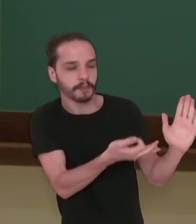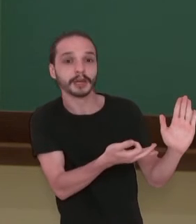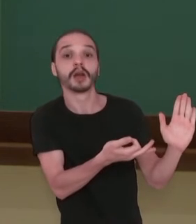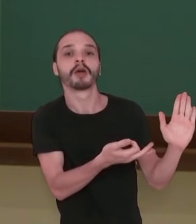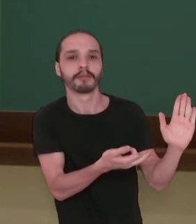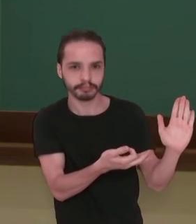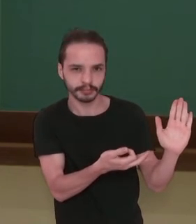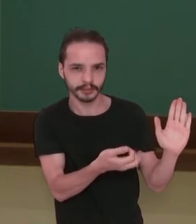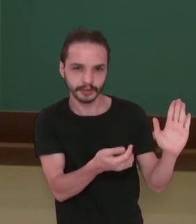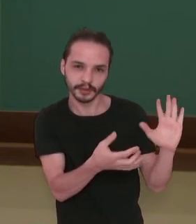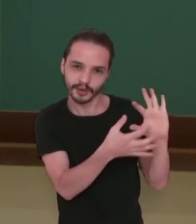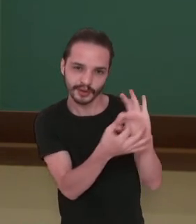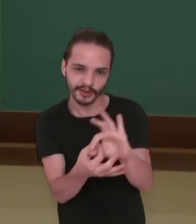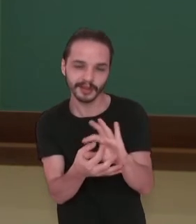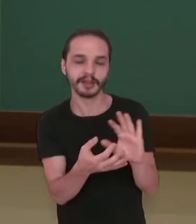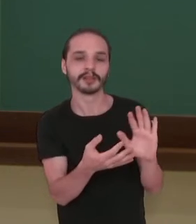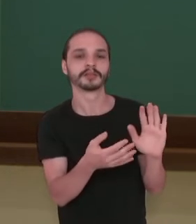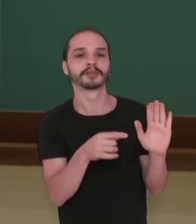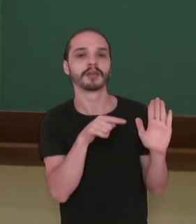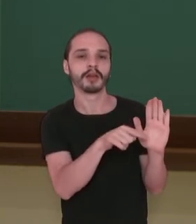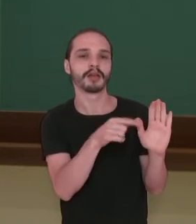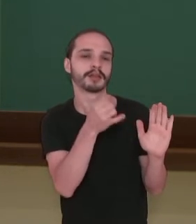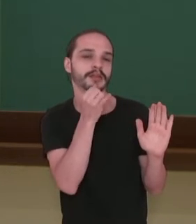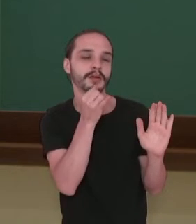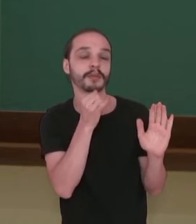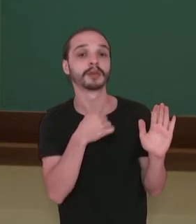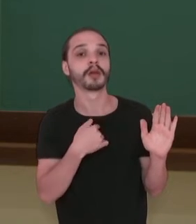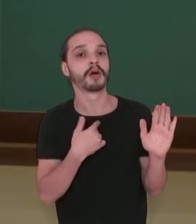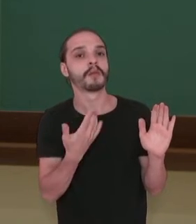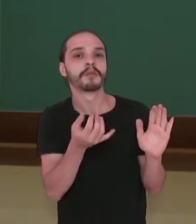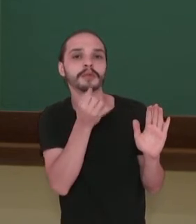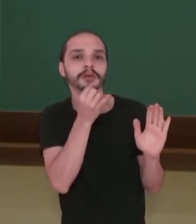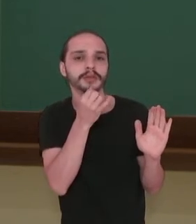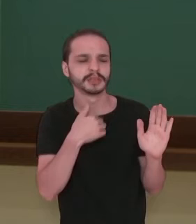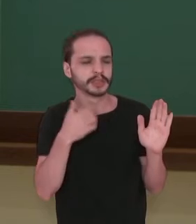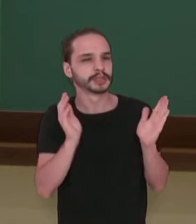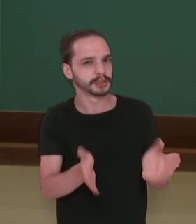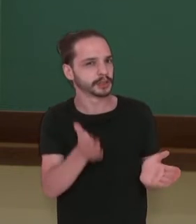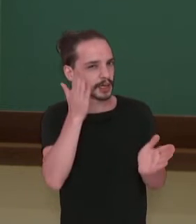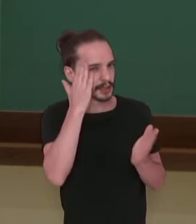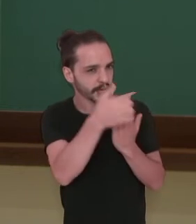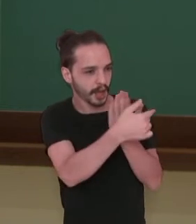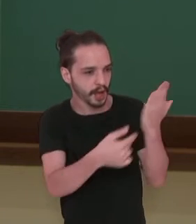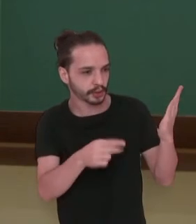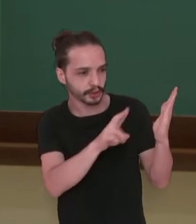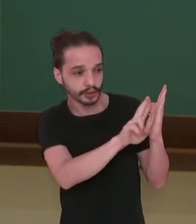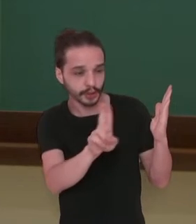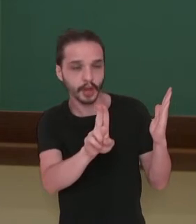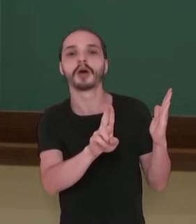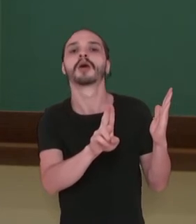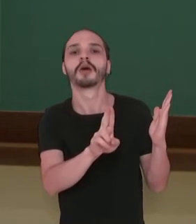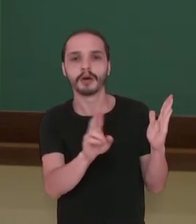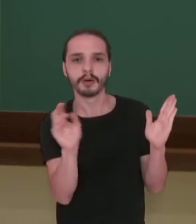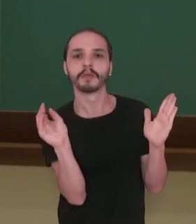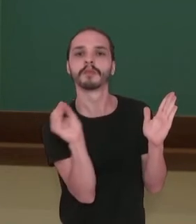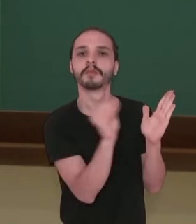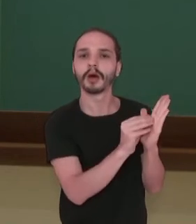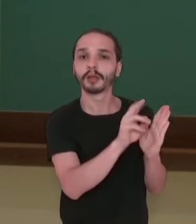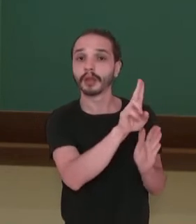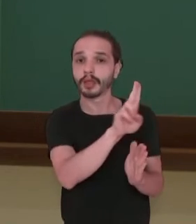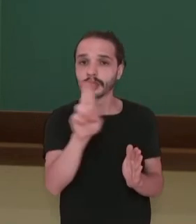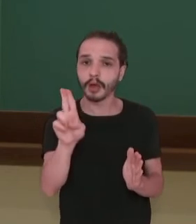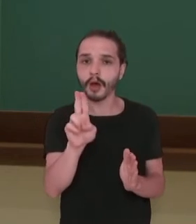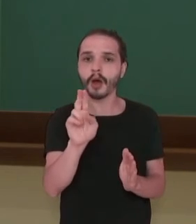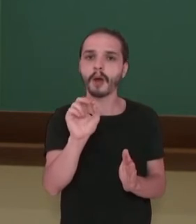a gente contextualizar aqui no nosso caso dessa aula. Então, se você já sabe o nome do autor, você pode colocar até pelo nome ou